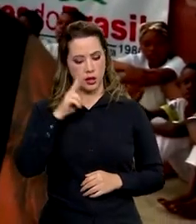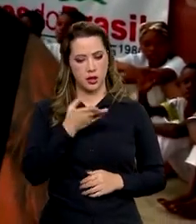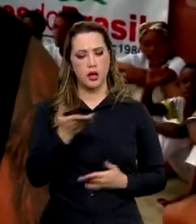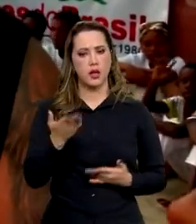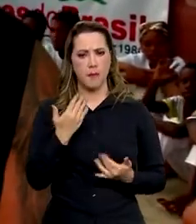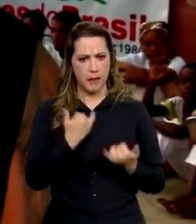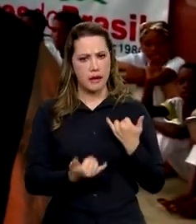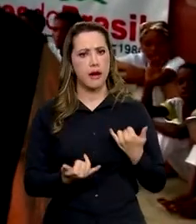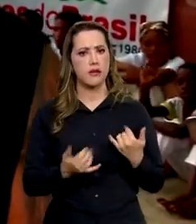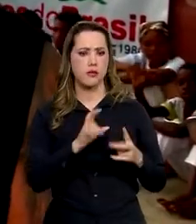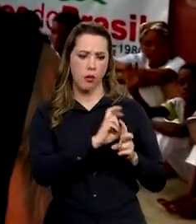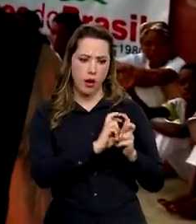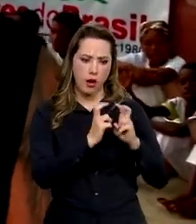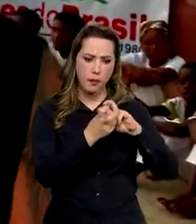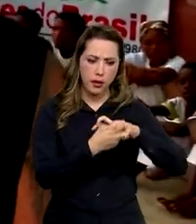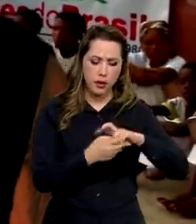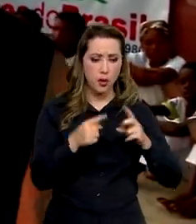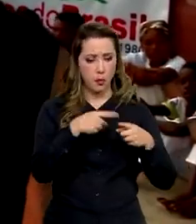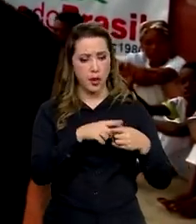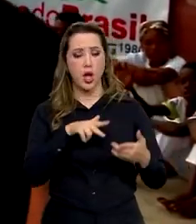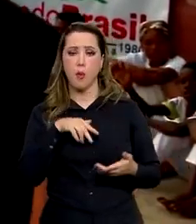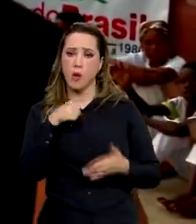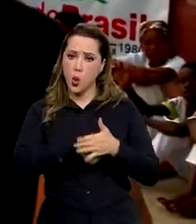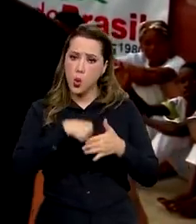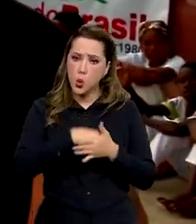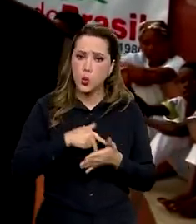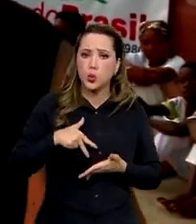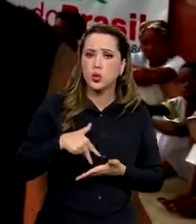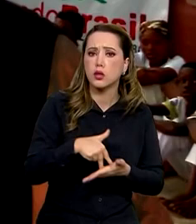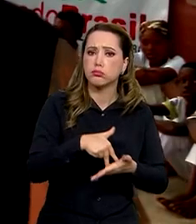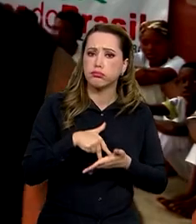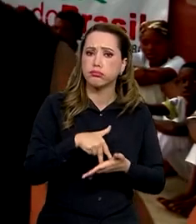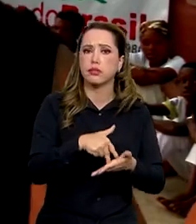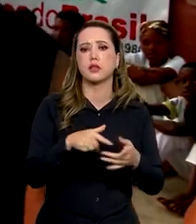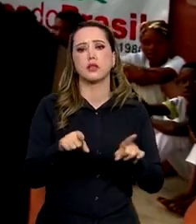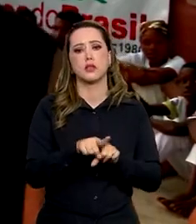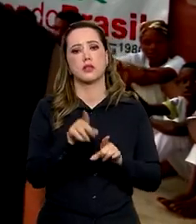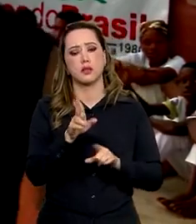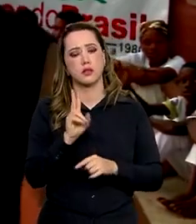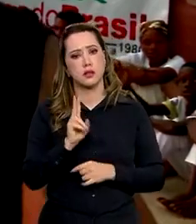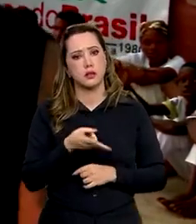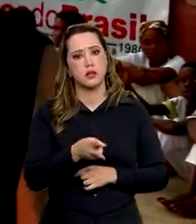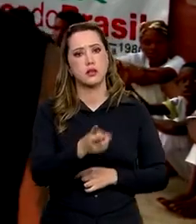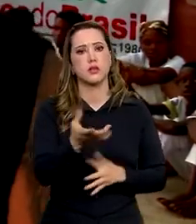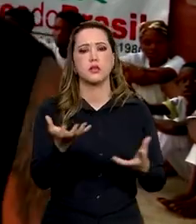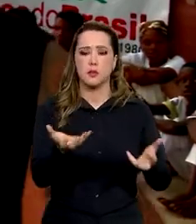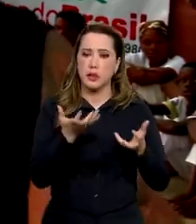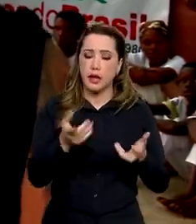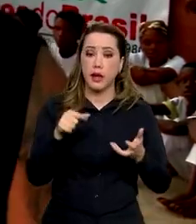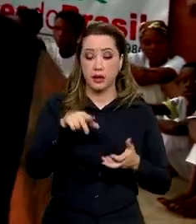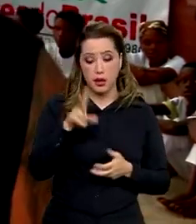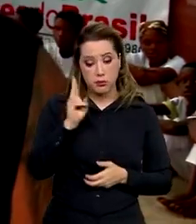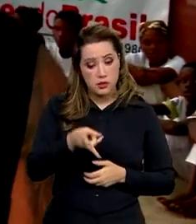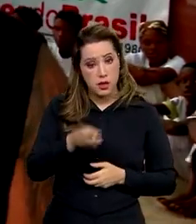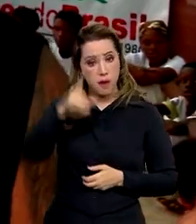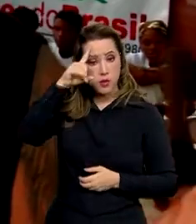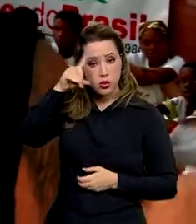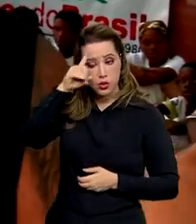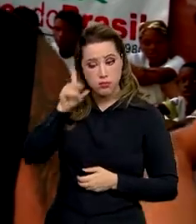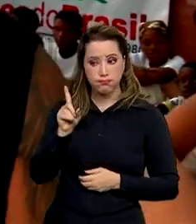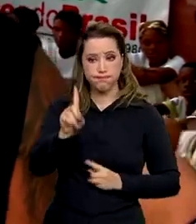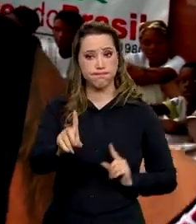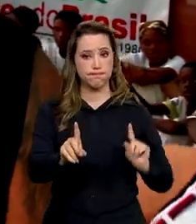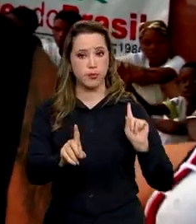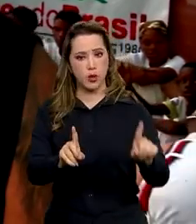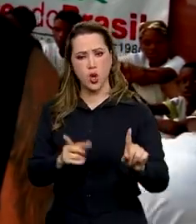capoeira. A capoeira é uma luta de resistência e é que eles resistem para estar todo dia treinando. Não tem